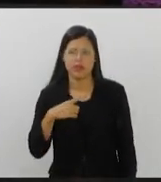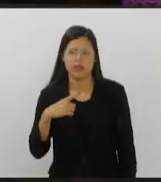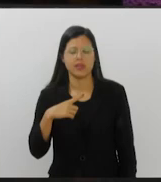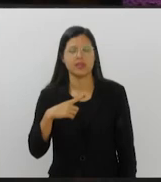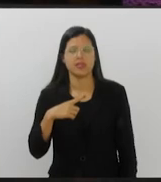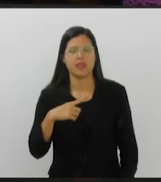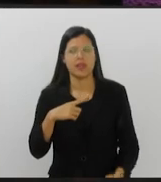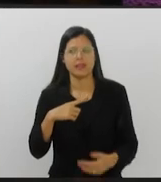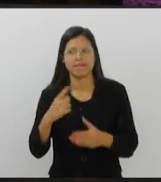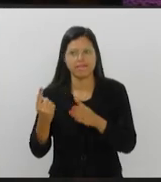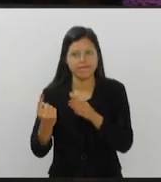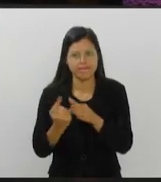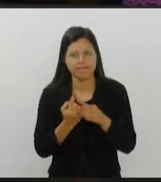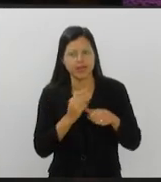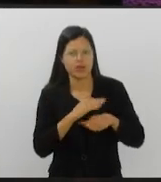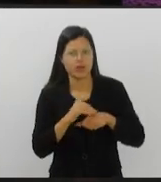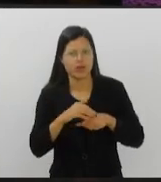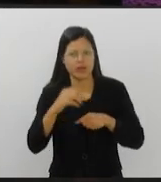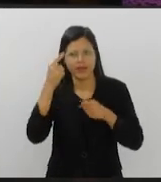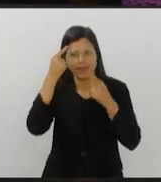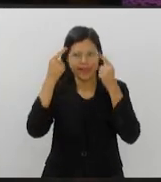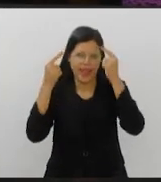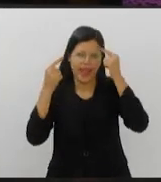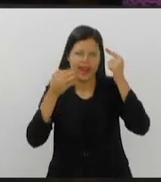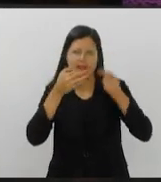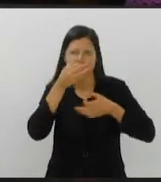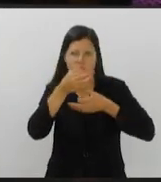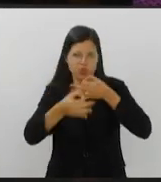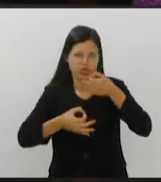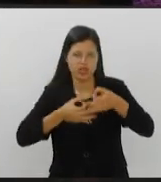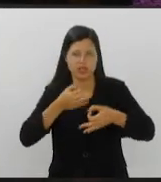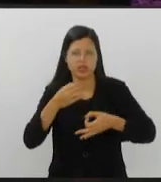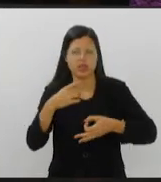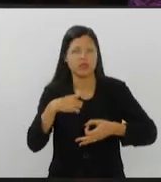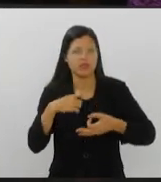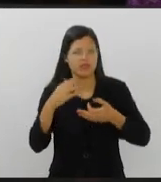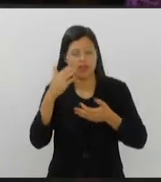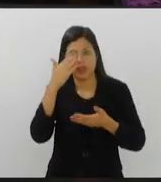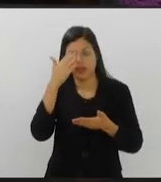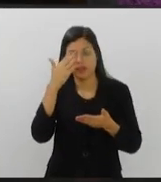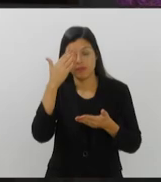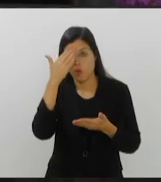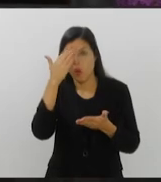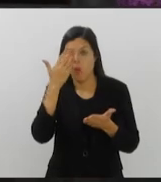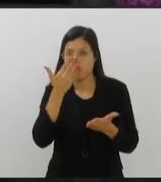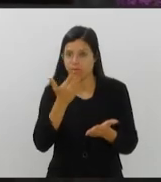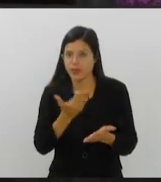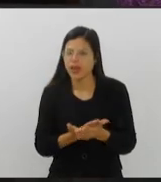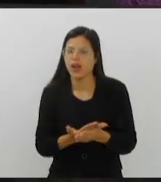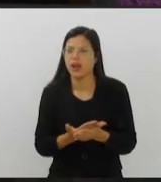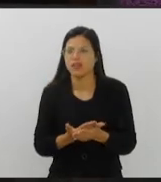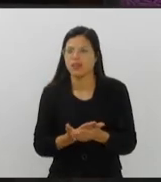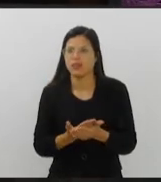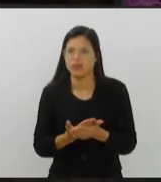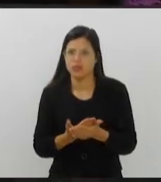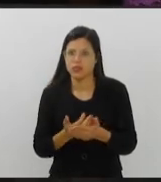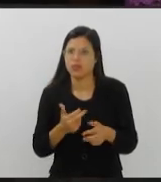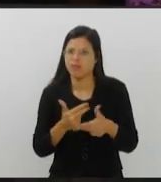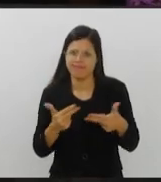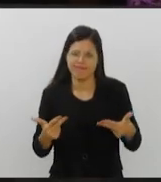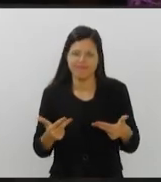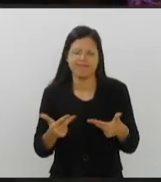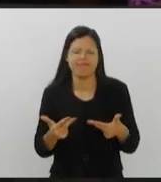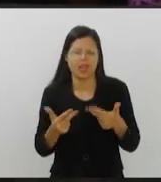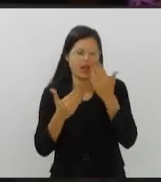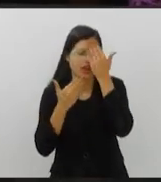tem acolhido as nossas ideias, sugestões, e tem confiado muitas questões e muitas coisas nas nossas mãos. Eu